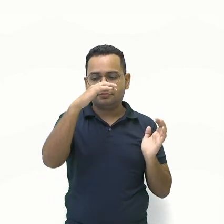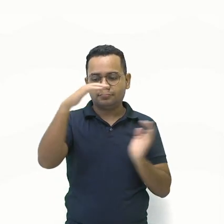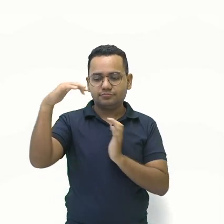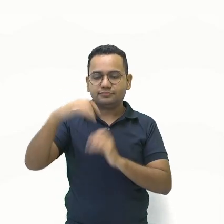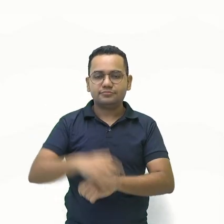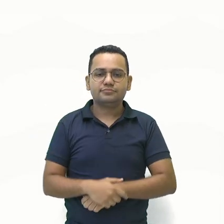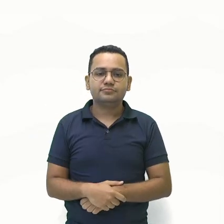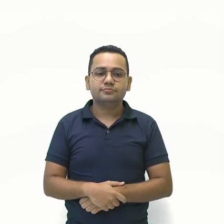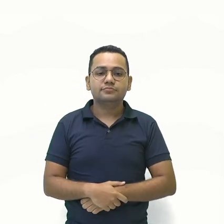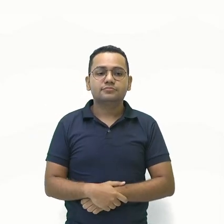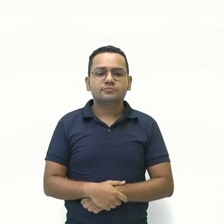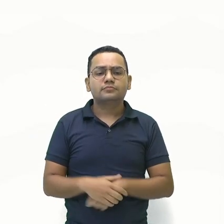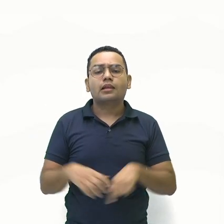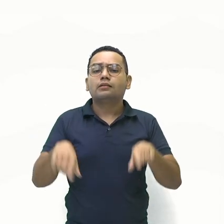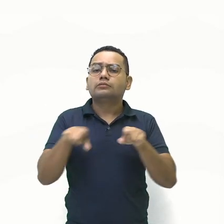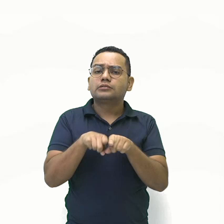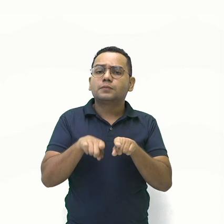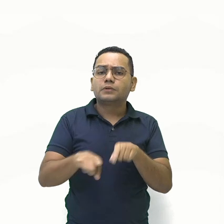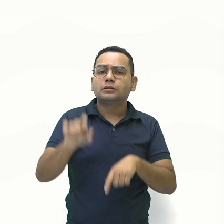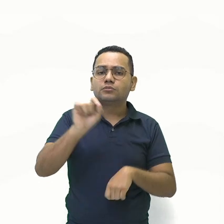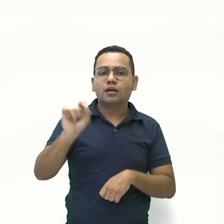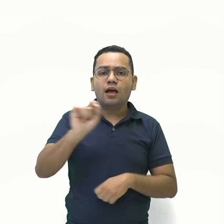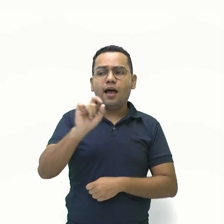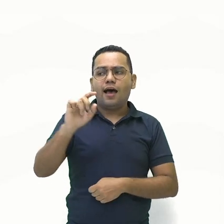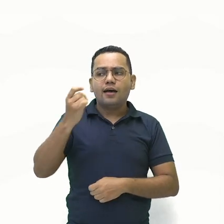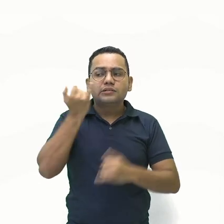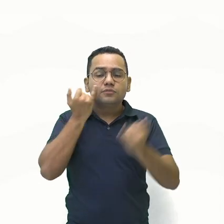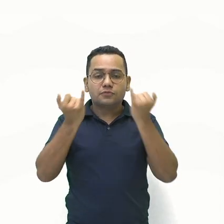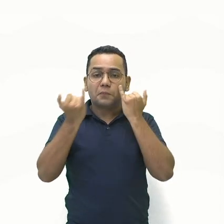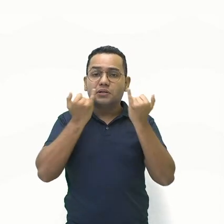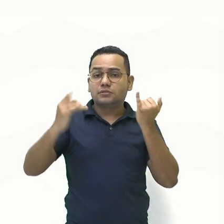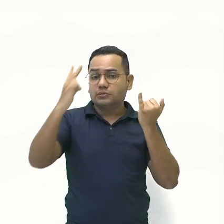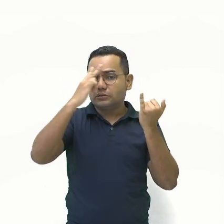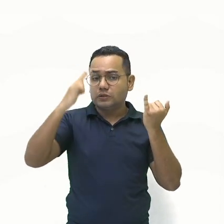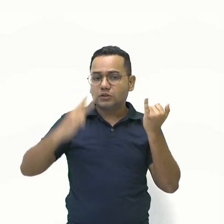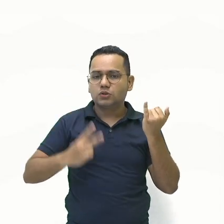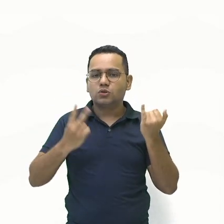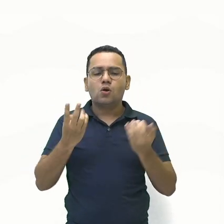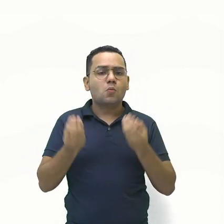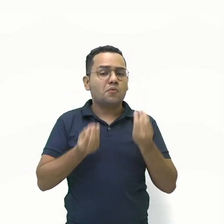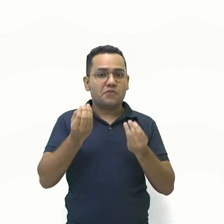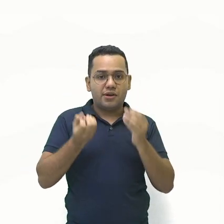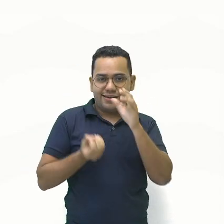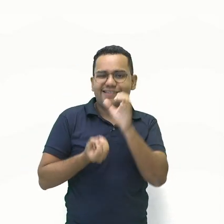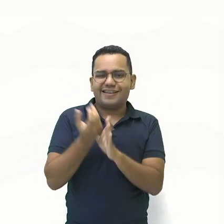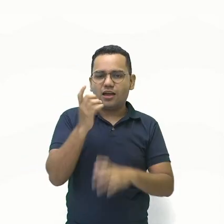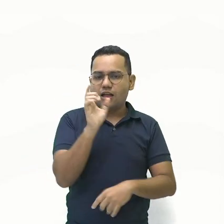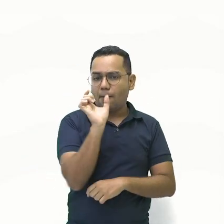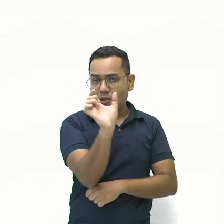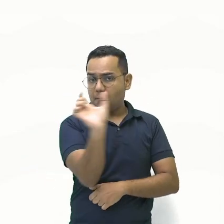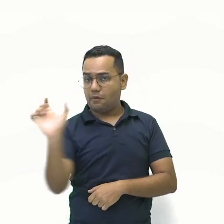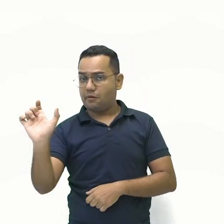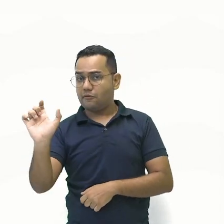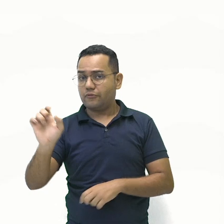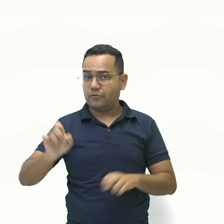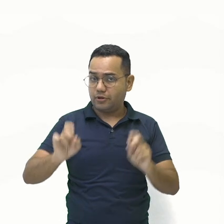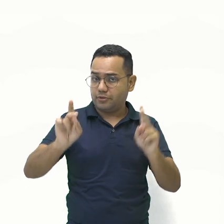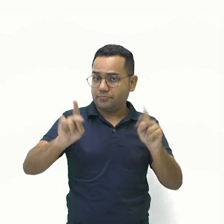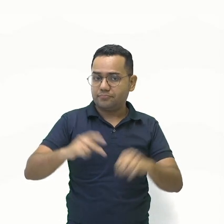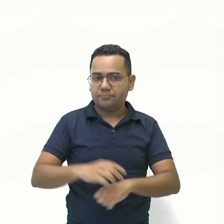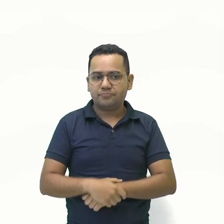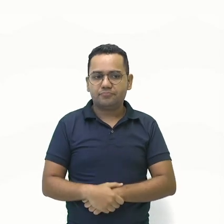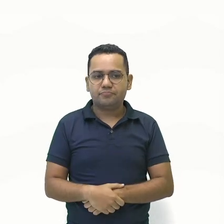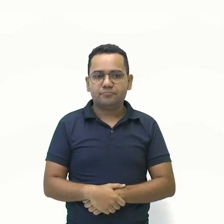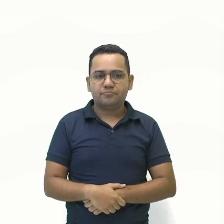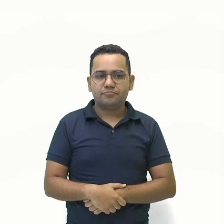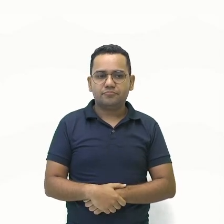o histórico, né, o contexto histórico que viabilizou o surgimento desse termo educação ambiental,